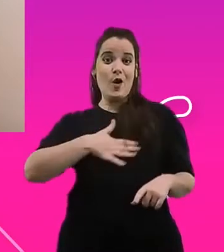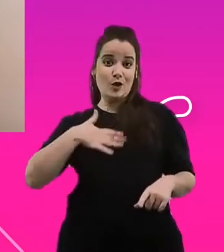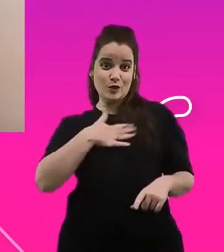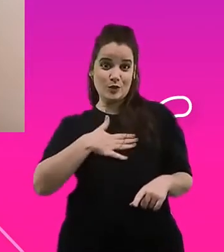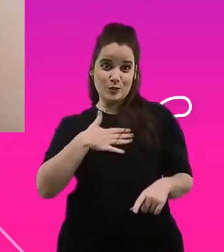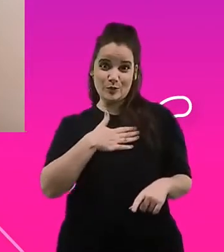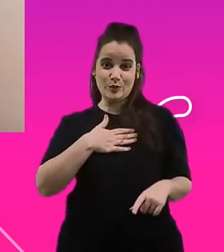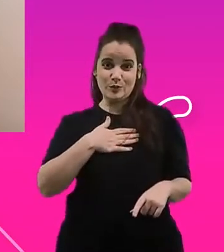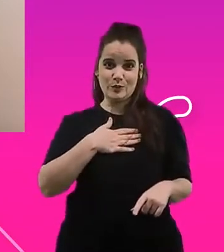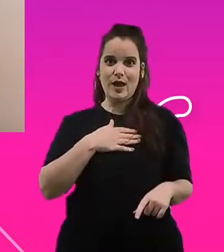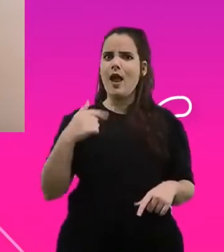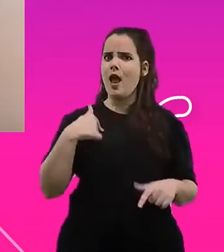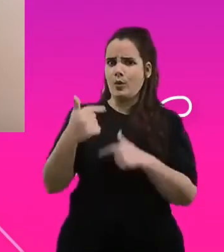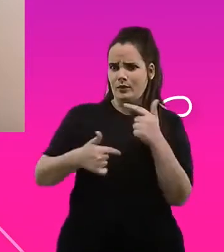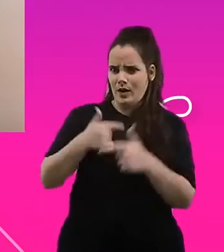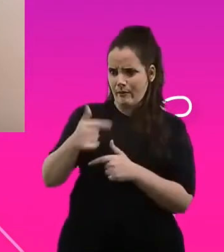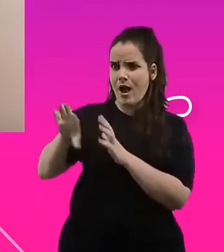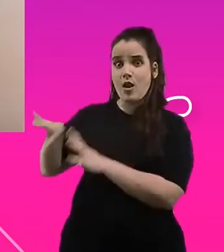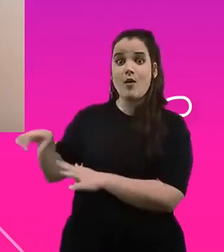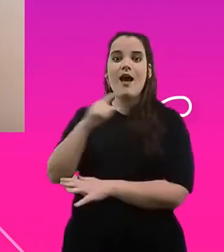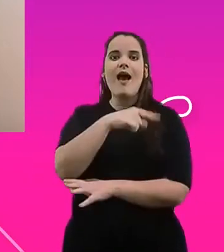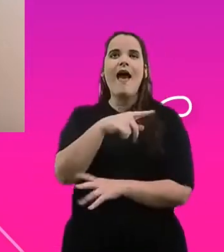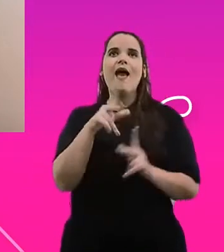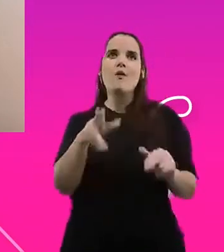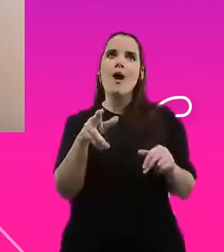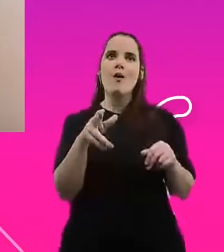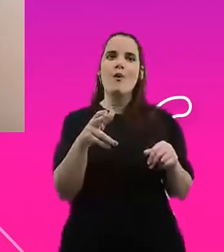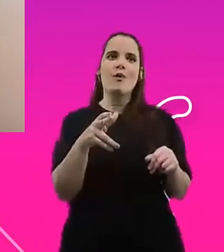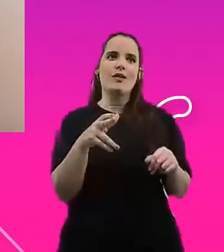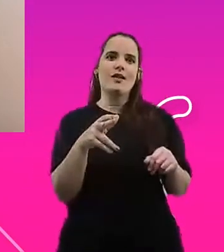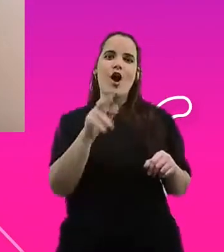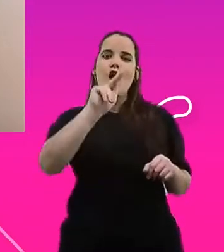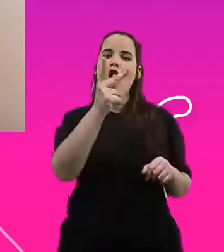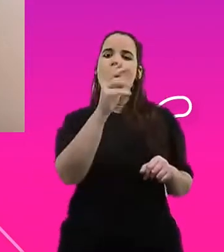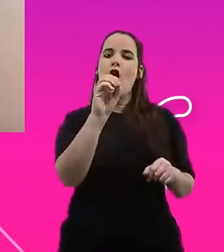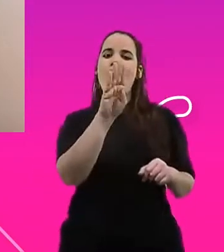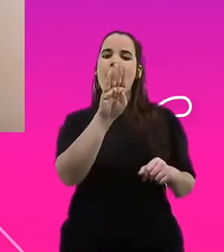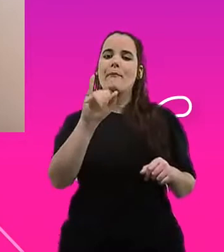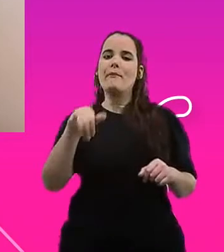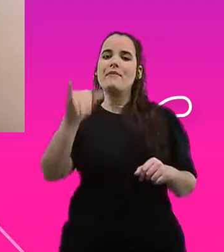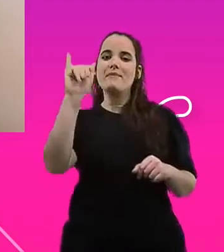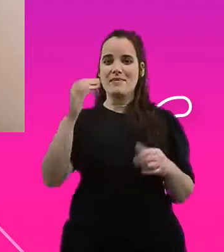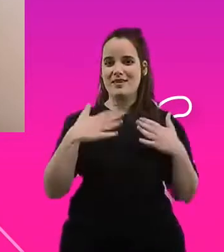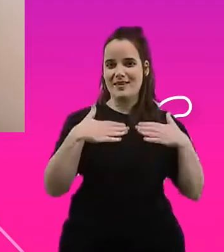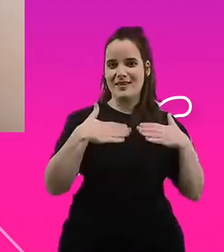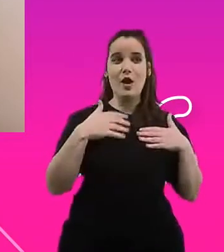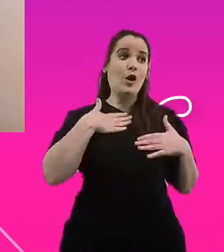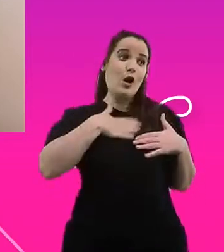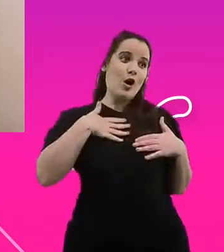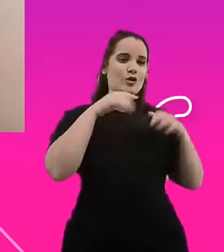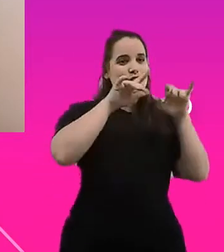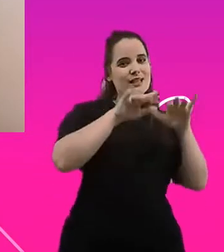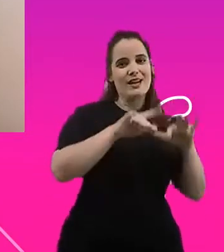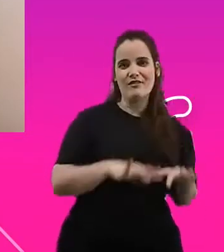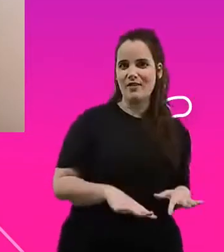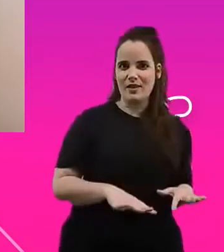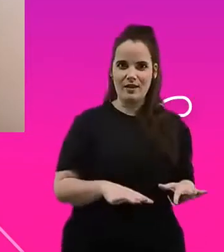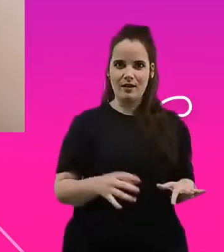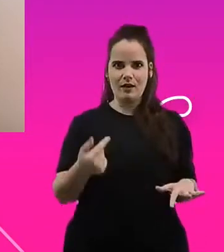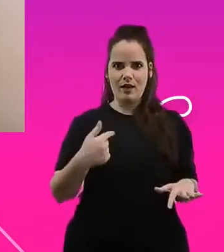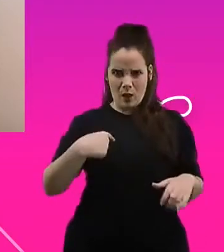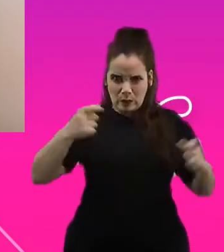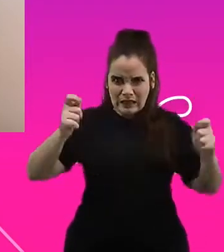Eu trabalho, inclusive, estou aqui, um buraco na minha agenda, num expediente horário comercial normal. Eu não tenho como estar entregando